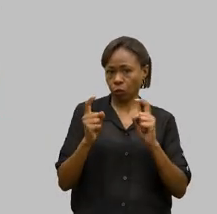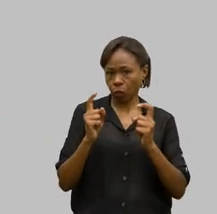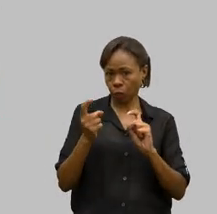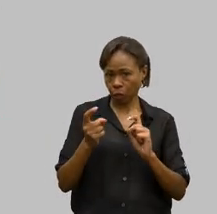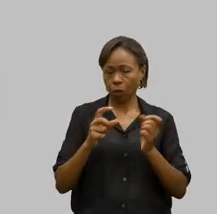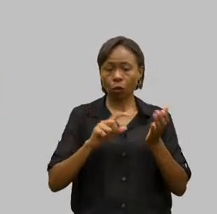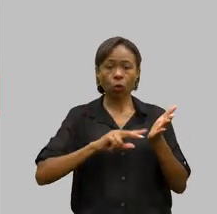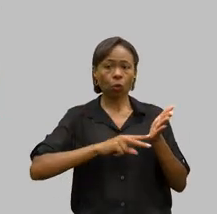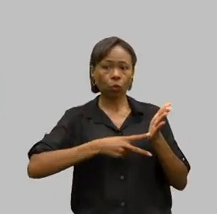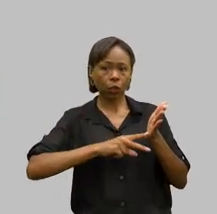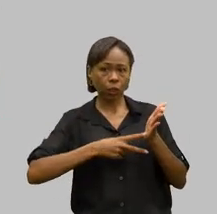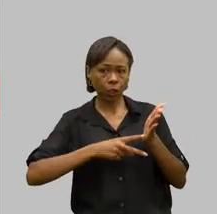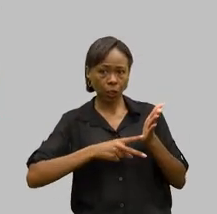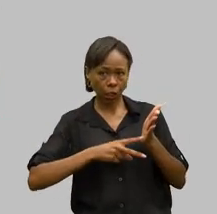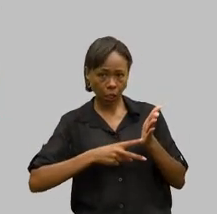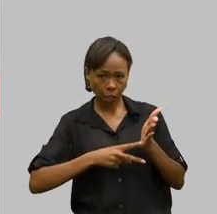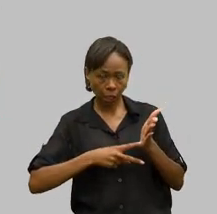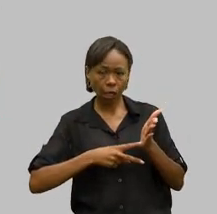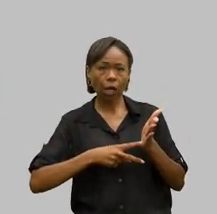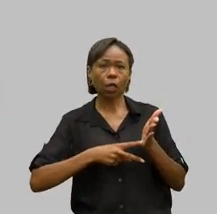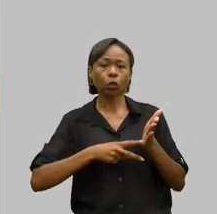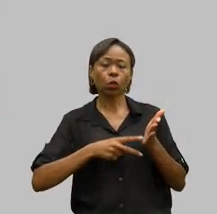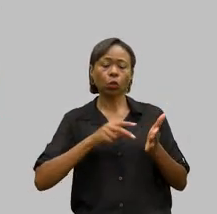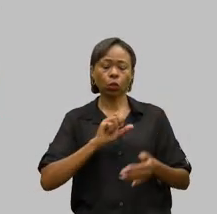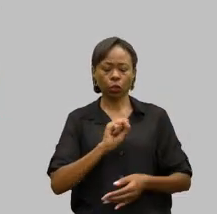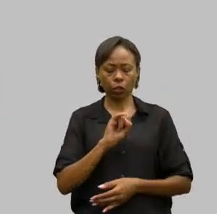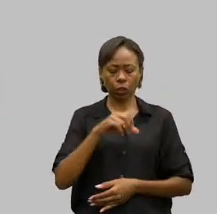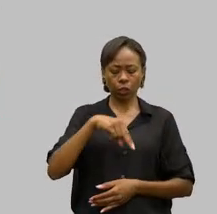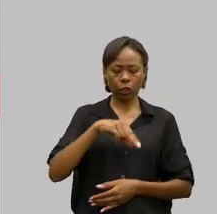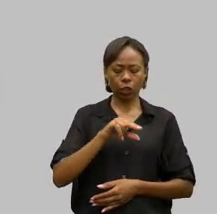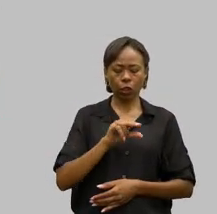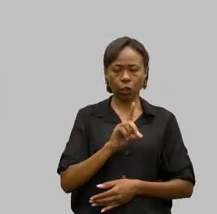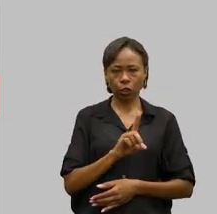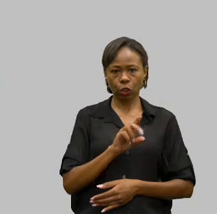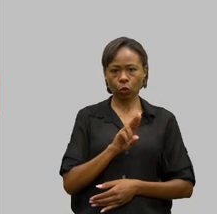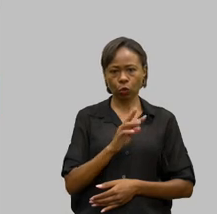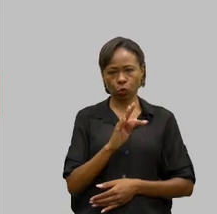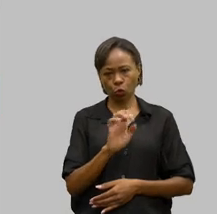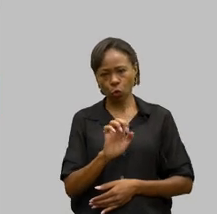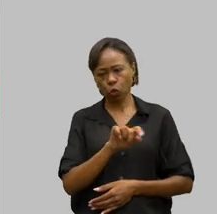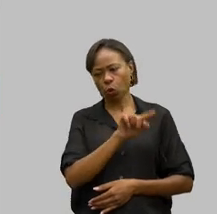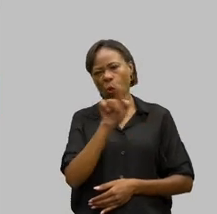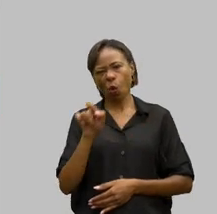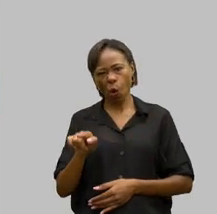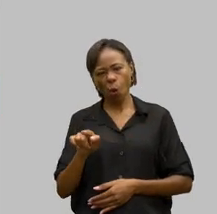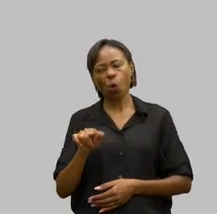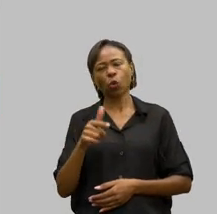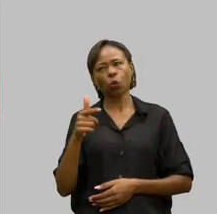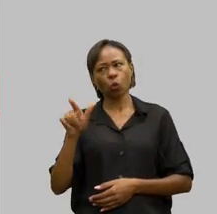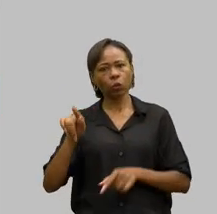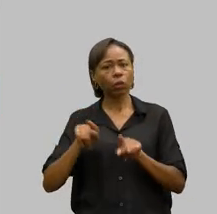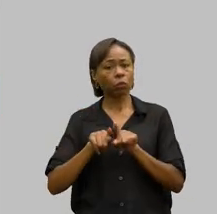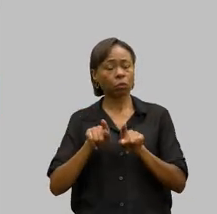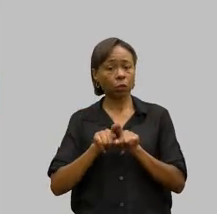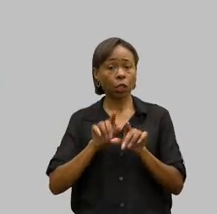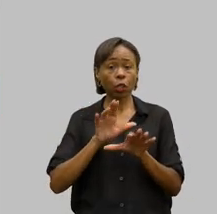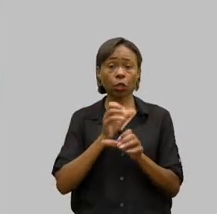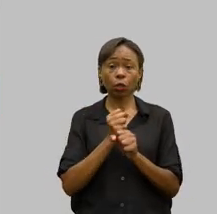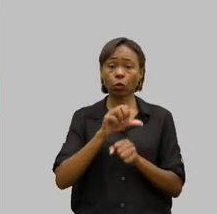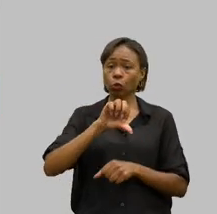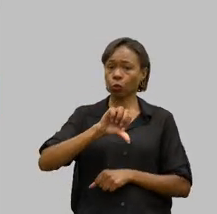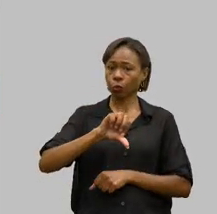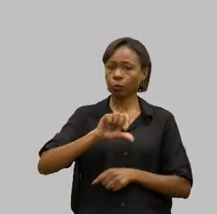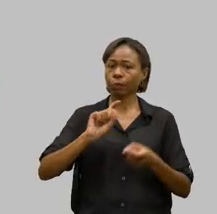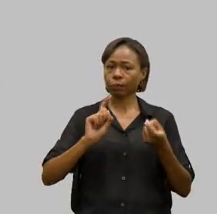com os sindicatos, e aqui coloco o Sindiute, o Sindesp, os demais, a Amin, também realizamos nove reuniões. E, em